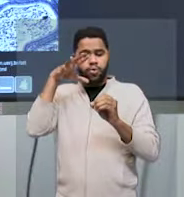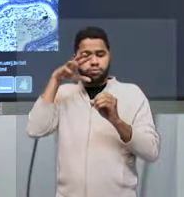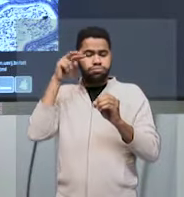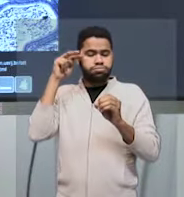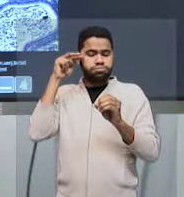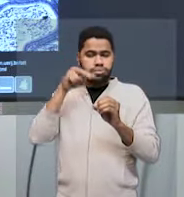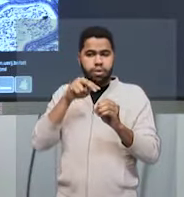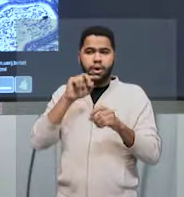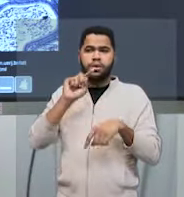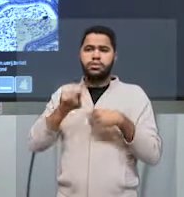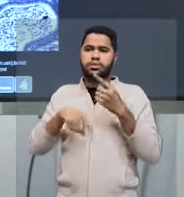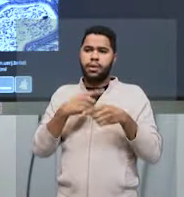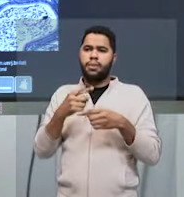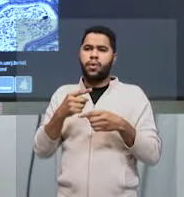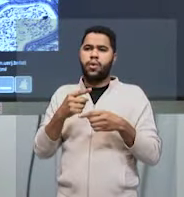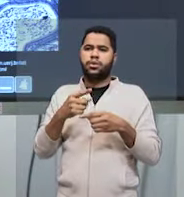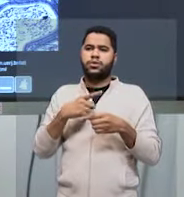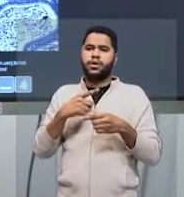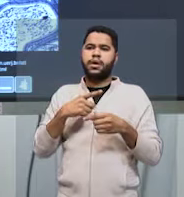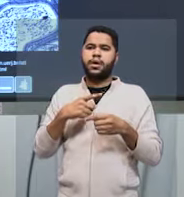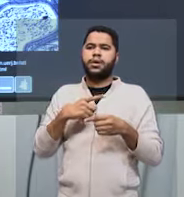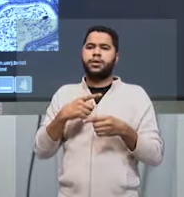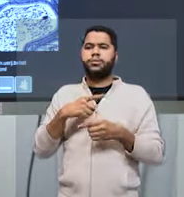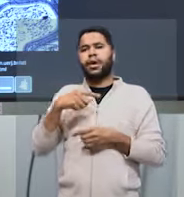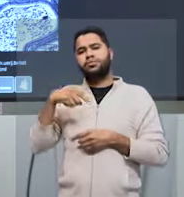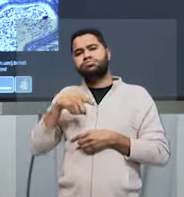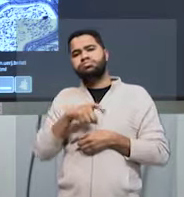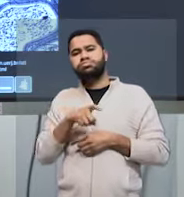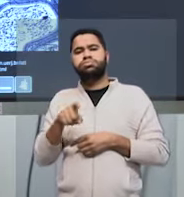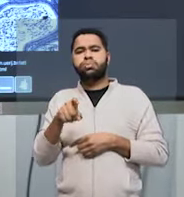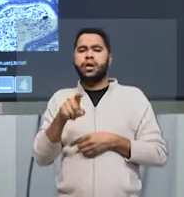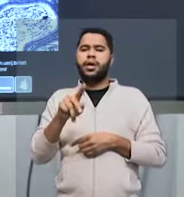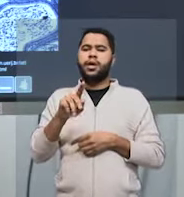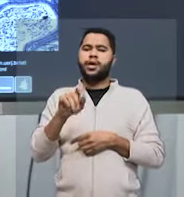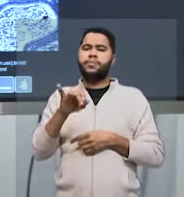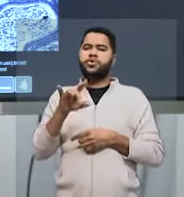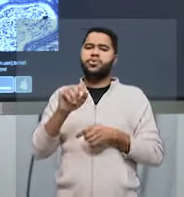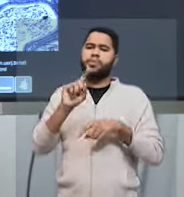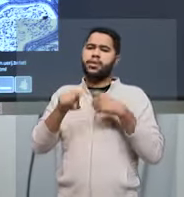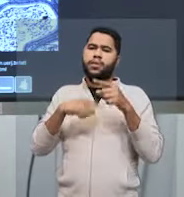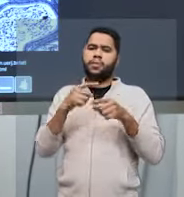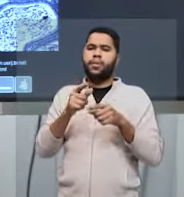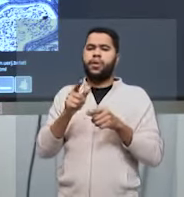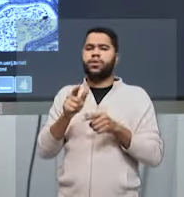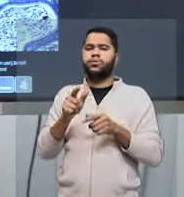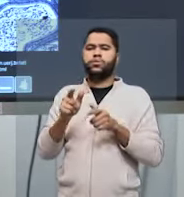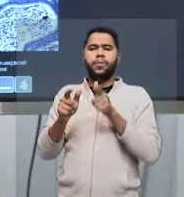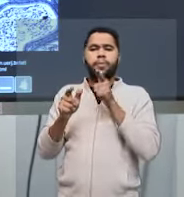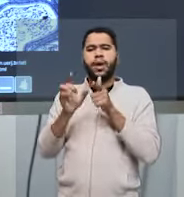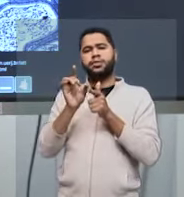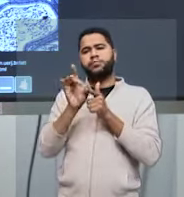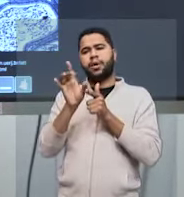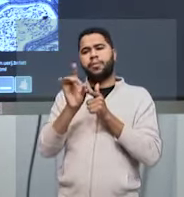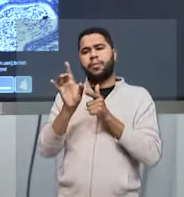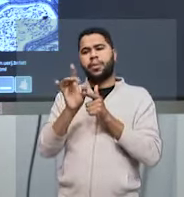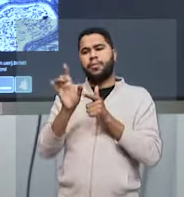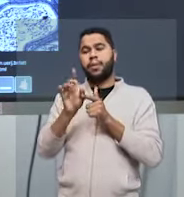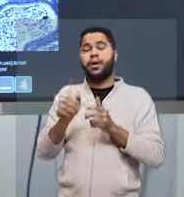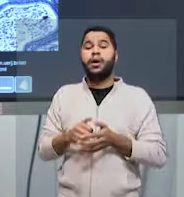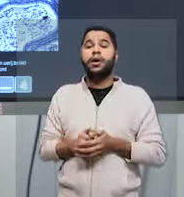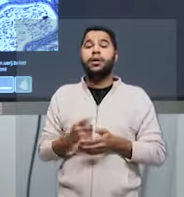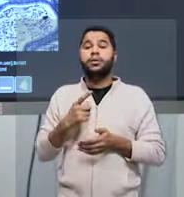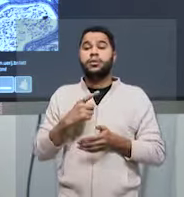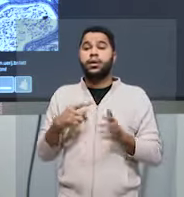tá? Depois que ele vai cair nesse tubo para seguir para o epidídimo e depois para o ducto deferente, tá certo? Nessa imagem ao lado tem